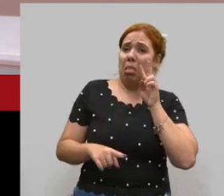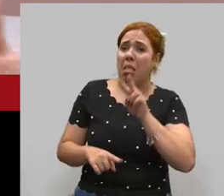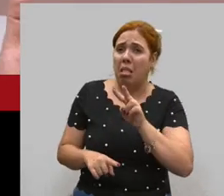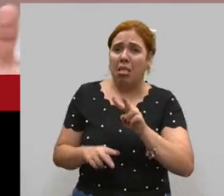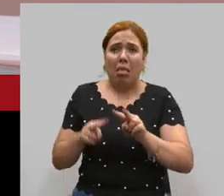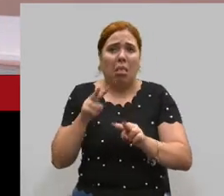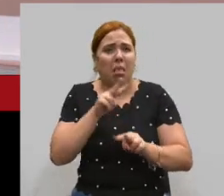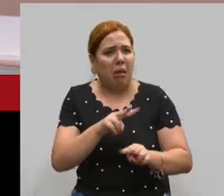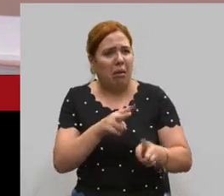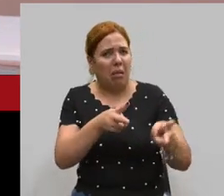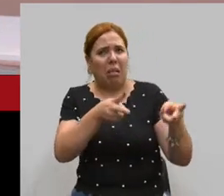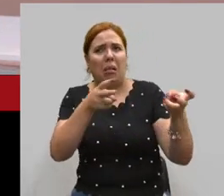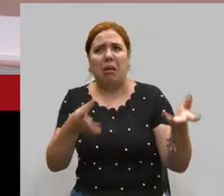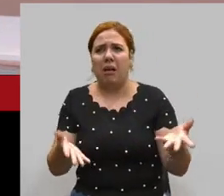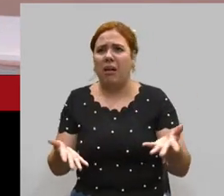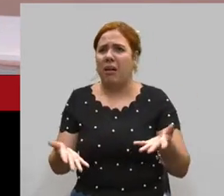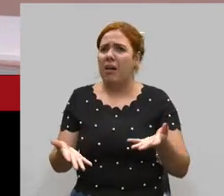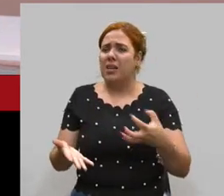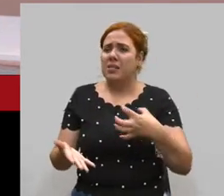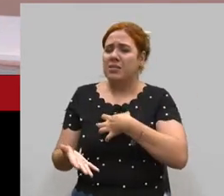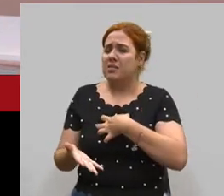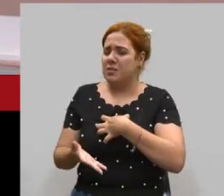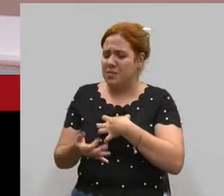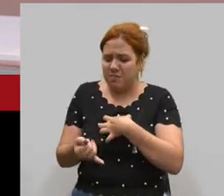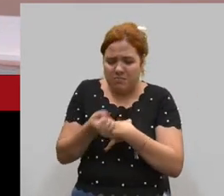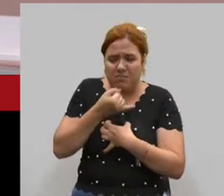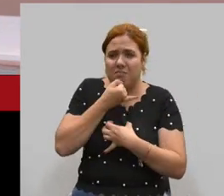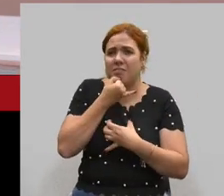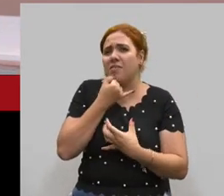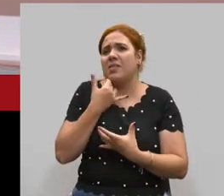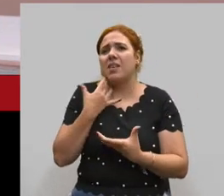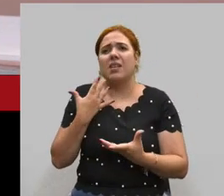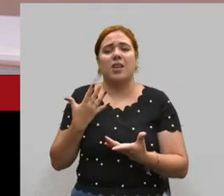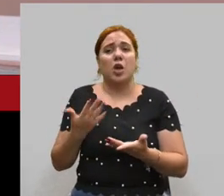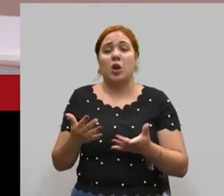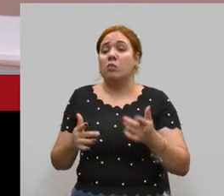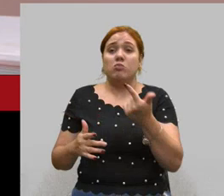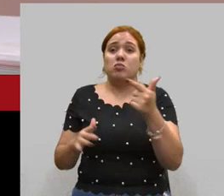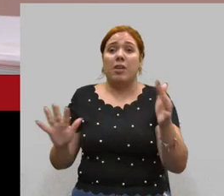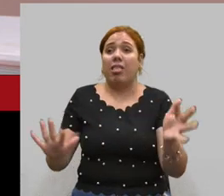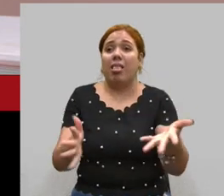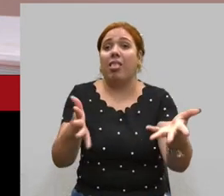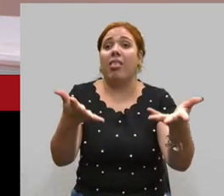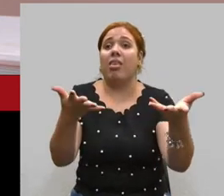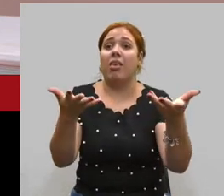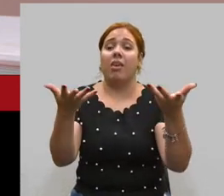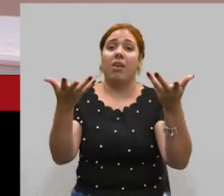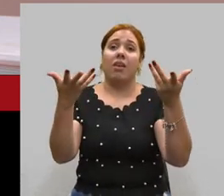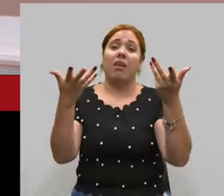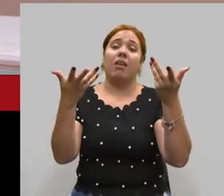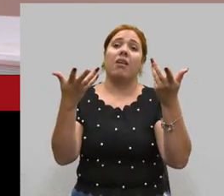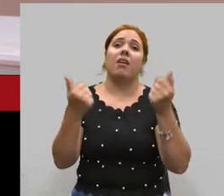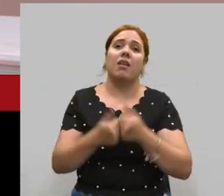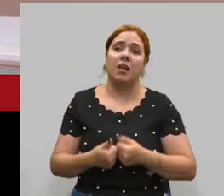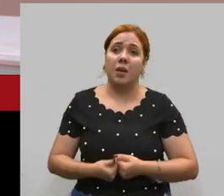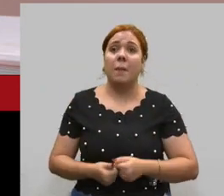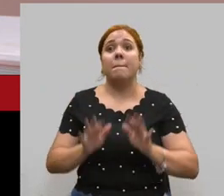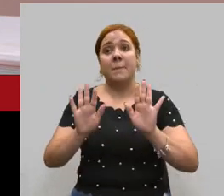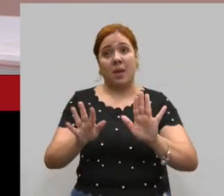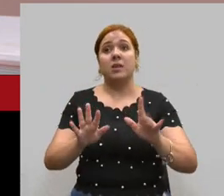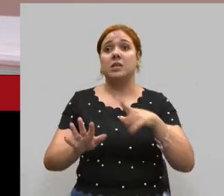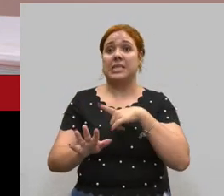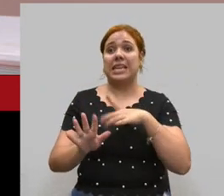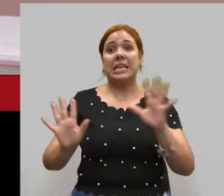outras grandes ações que tem de incentivo eh tem o suficiente para qualquer pessoa que tiver passando por